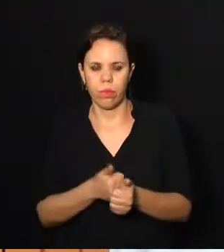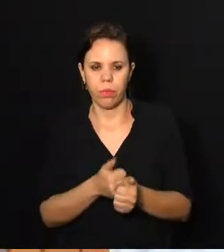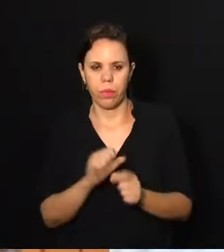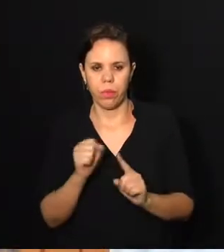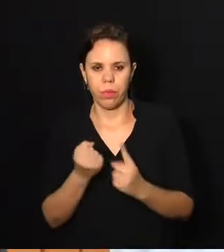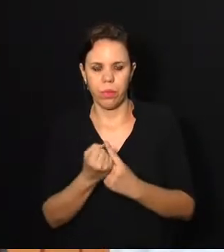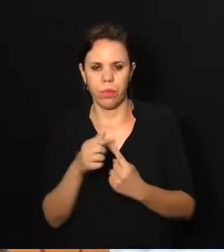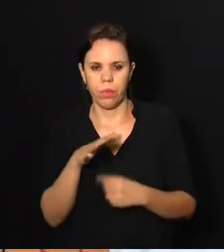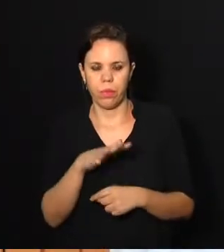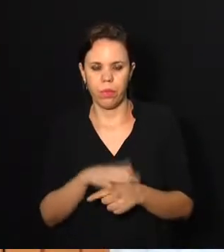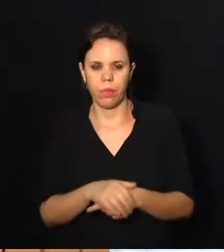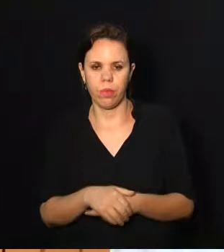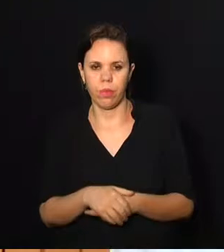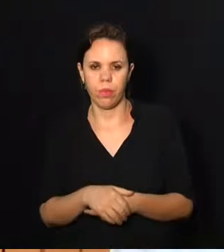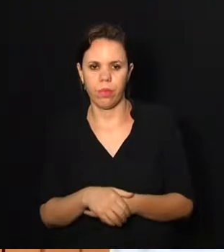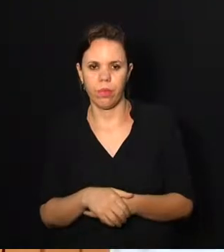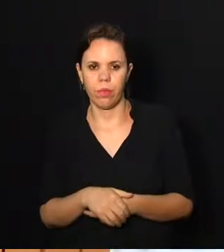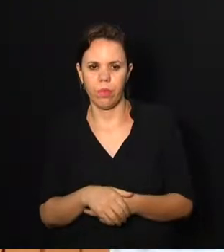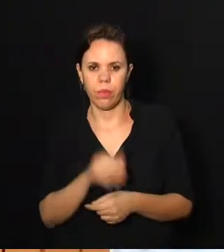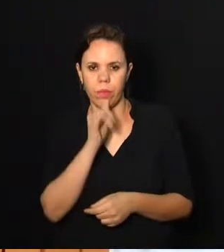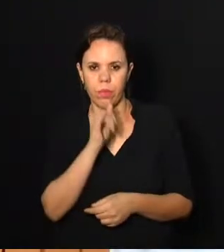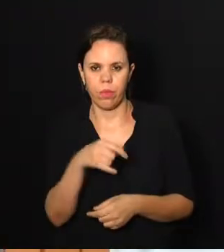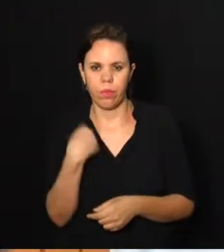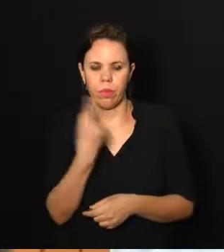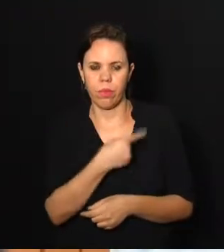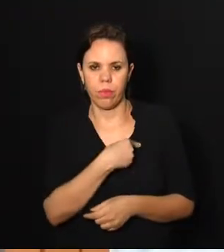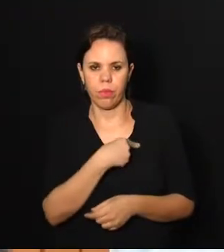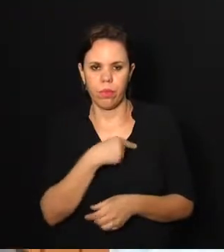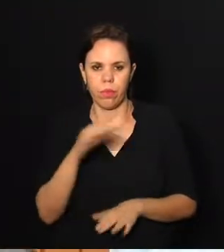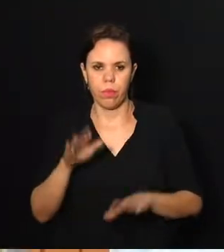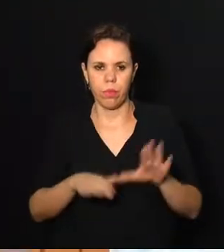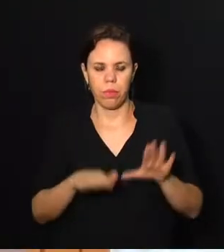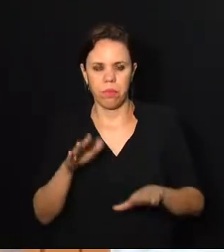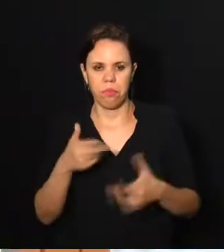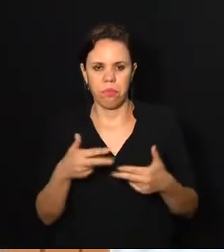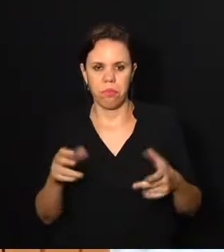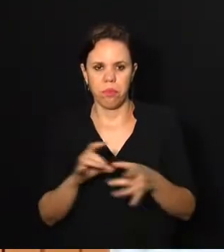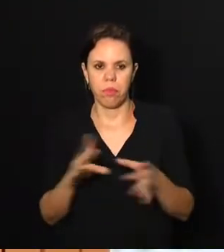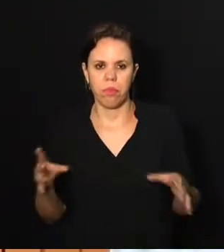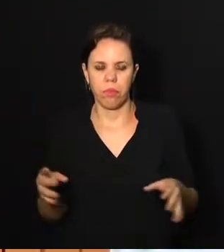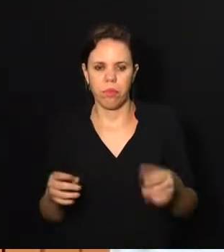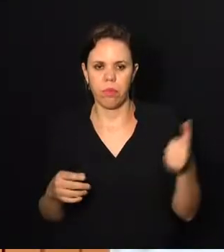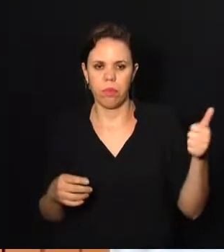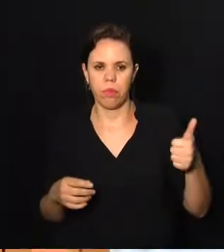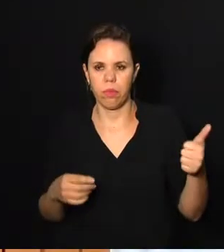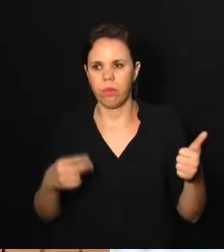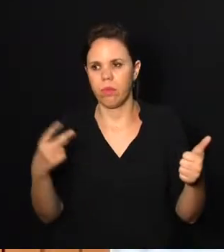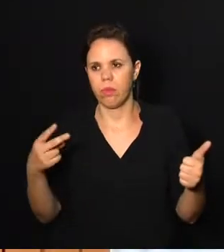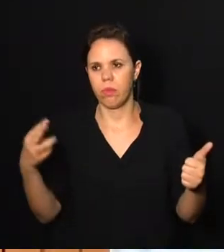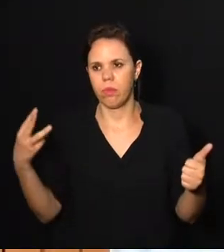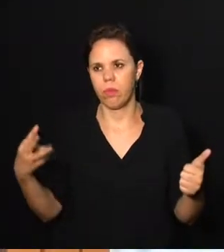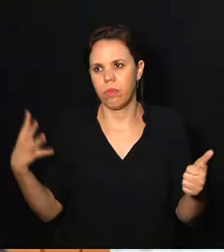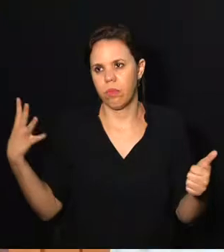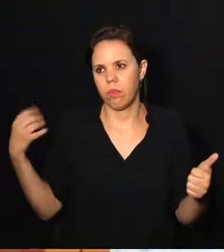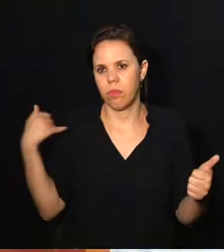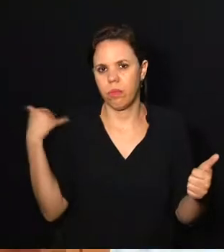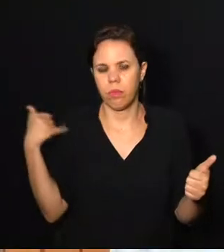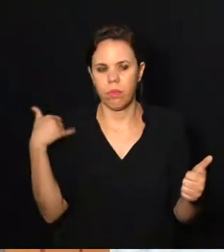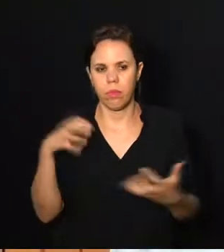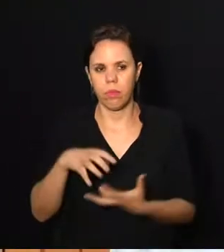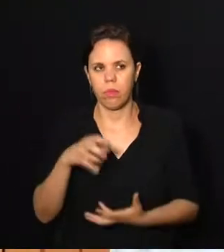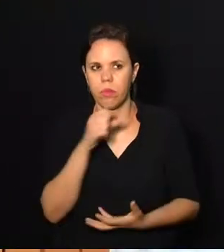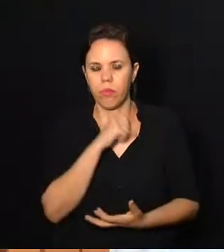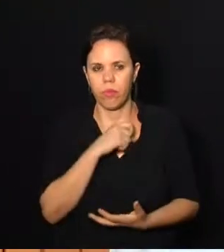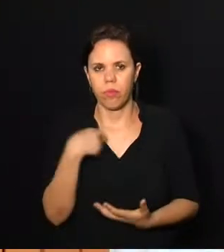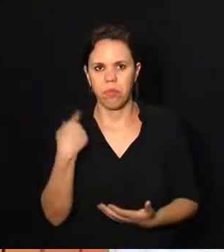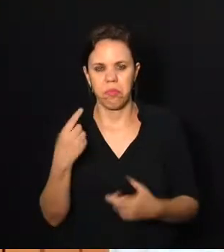sociedade. Aí que eu digo, para nós, independente de primeira, segunda, terceira, quarta idade, né, para nós não importa.